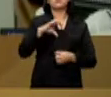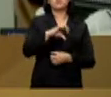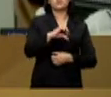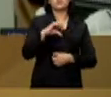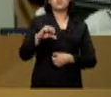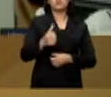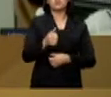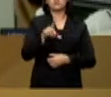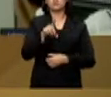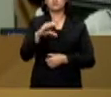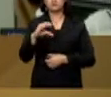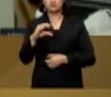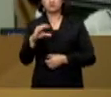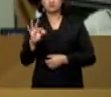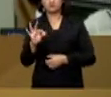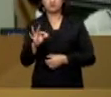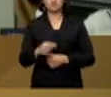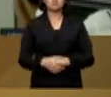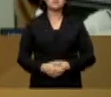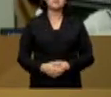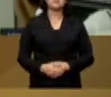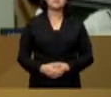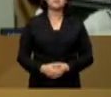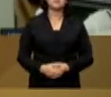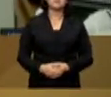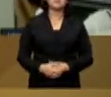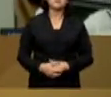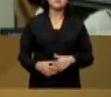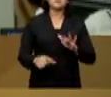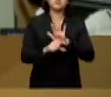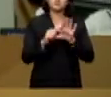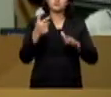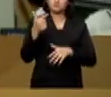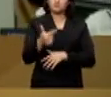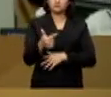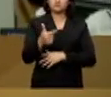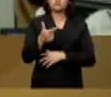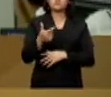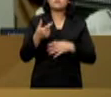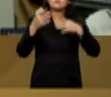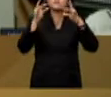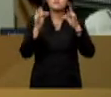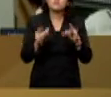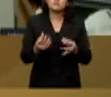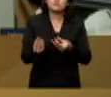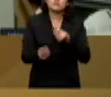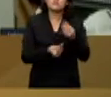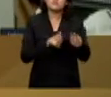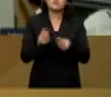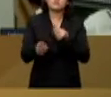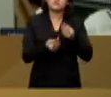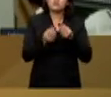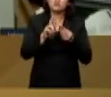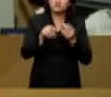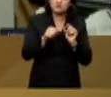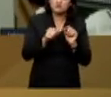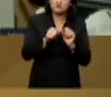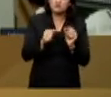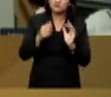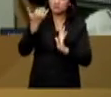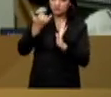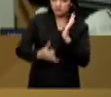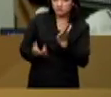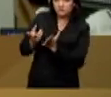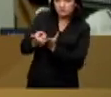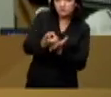DCT. A cláusula 2ª, por sua vez, detalha a forma como se dará o recolhimento do imposto para fins de repartição